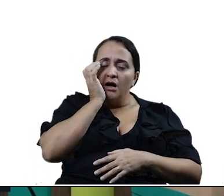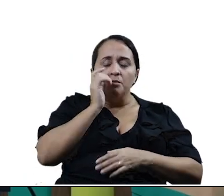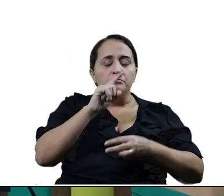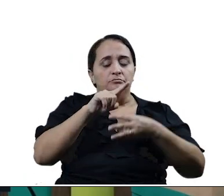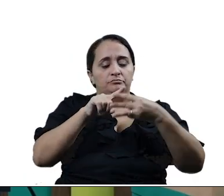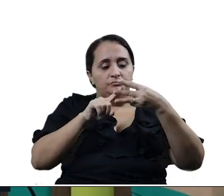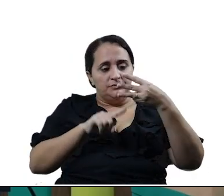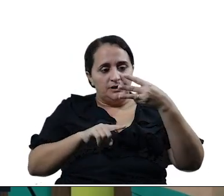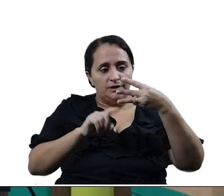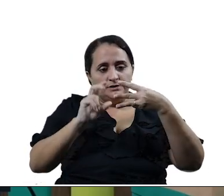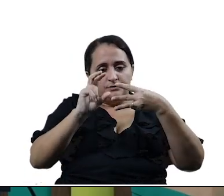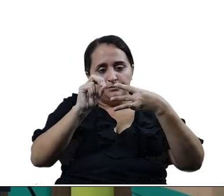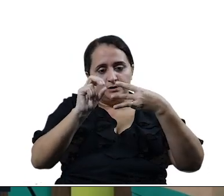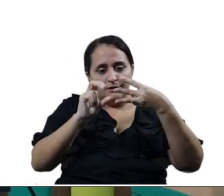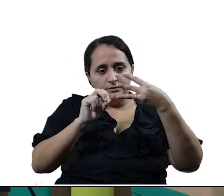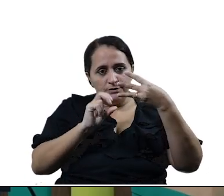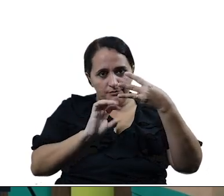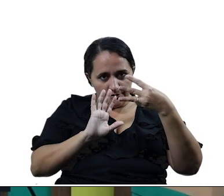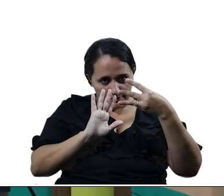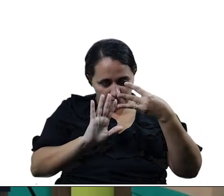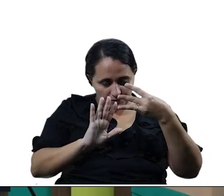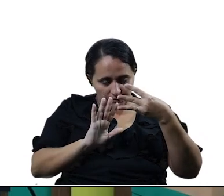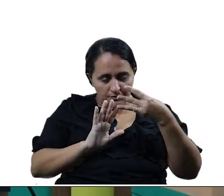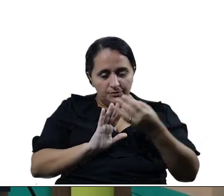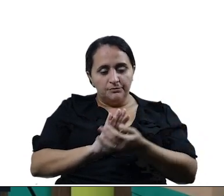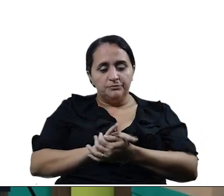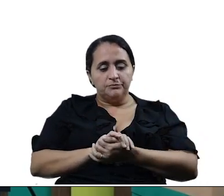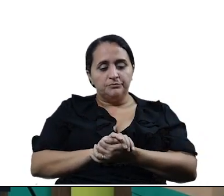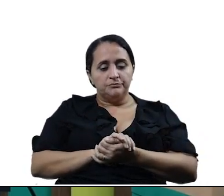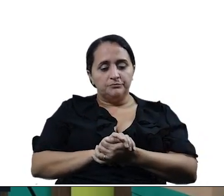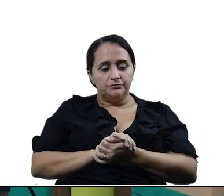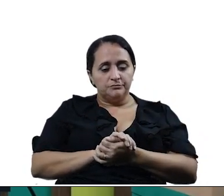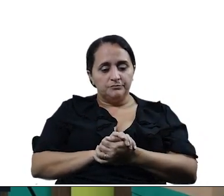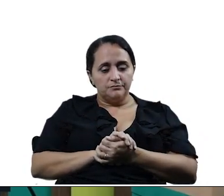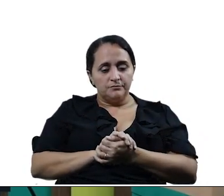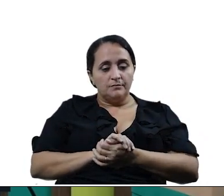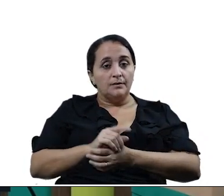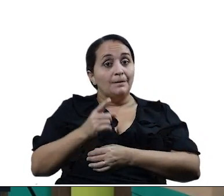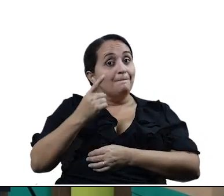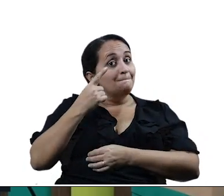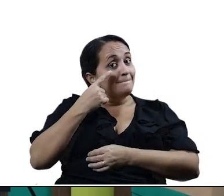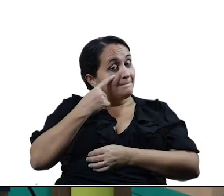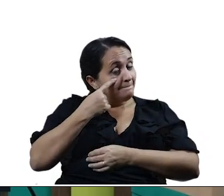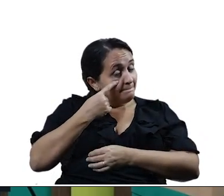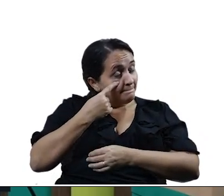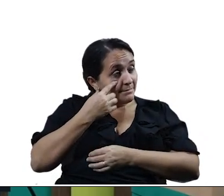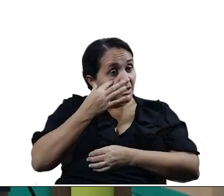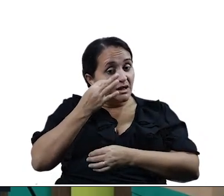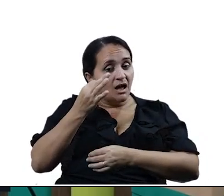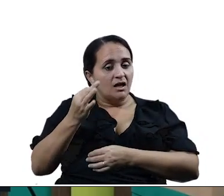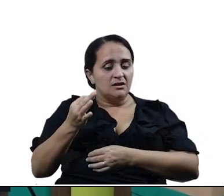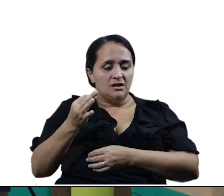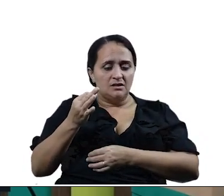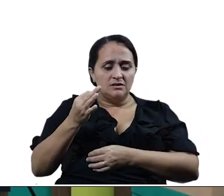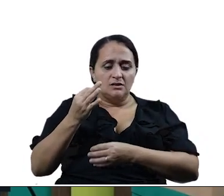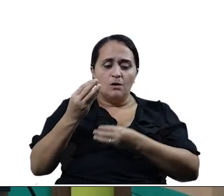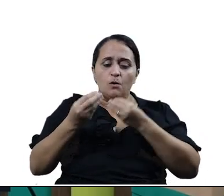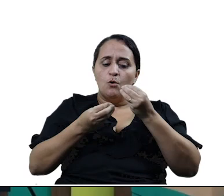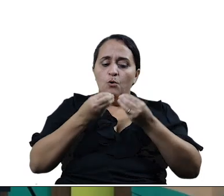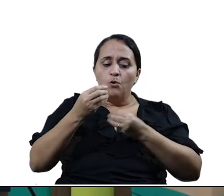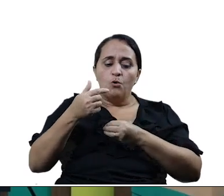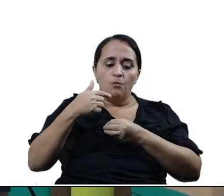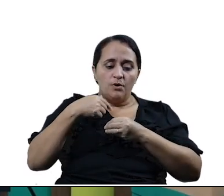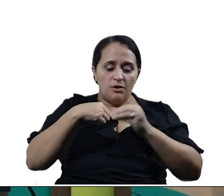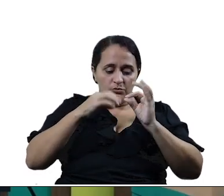50 centavos. E eu preciso que você preste bem atenção na forma que eu estou